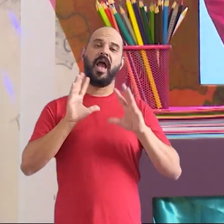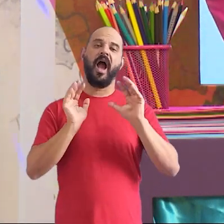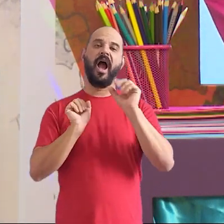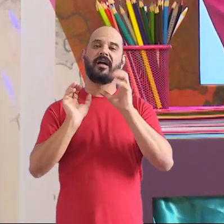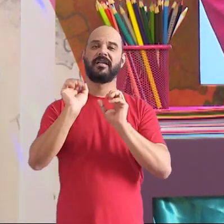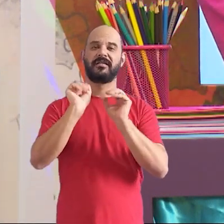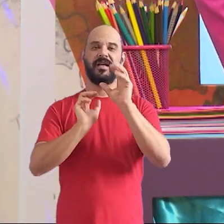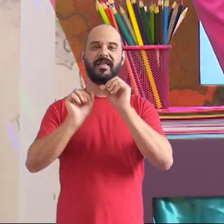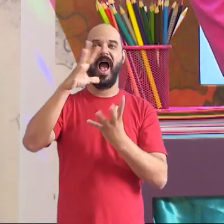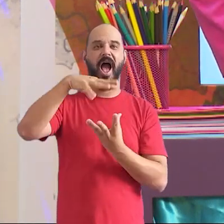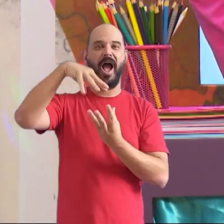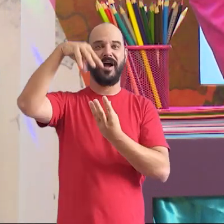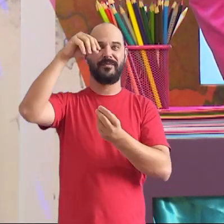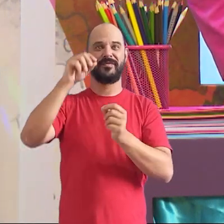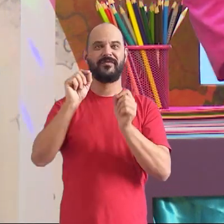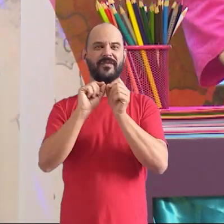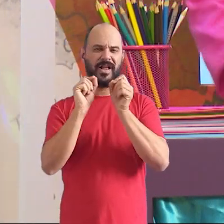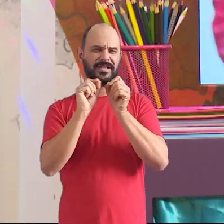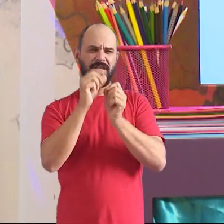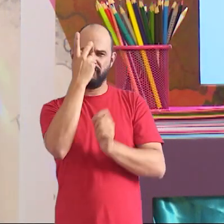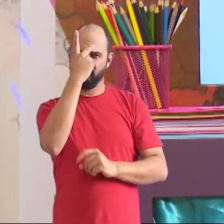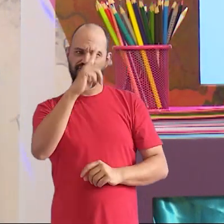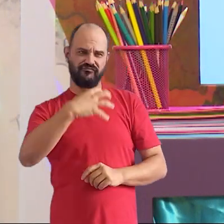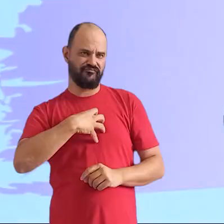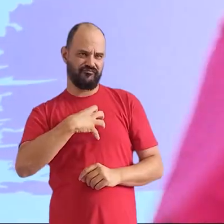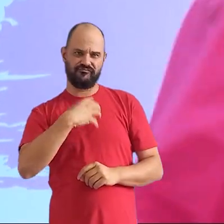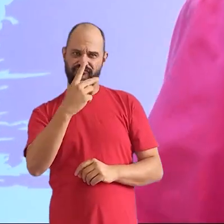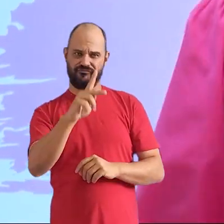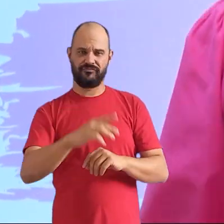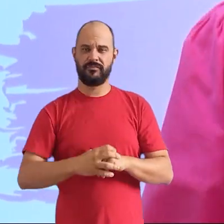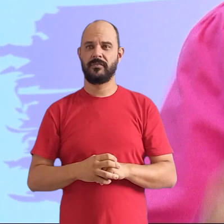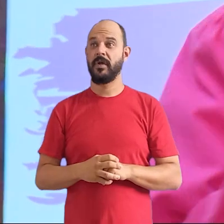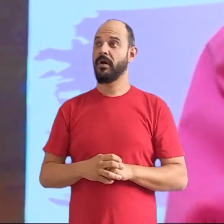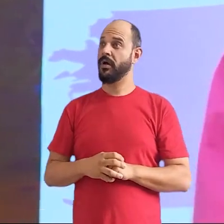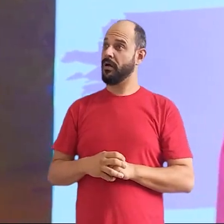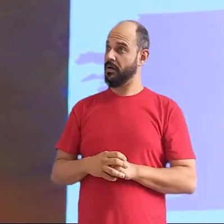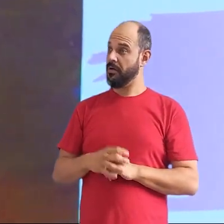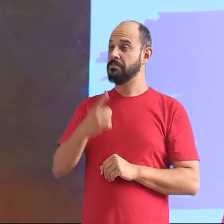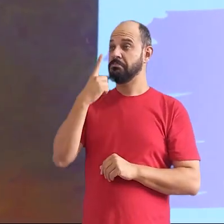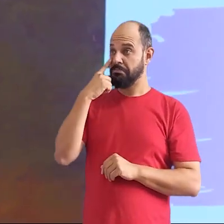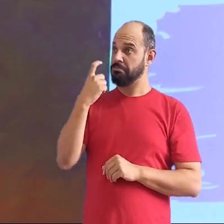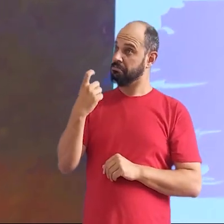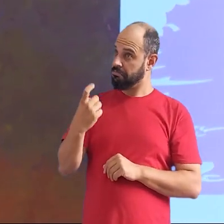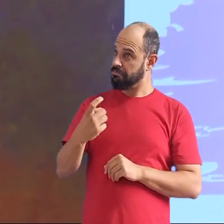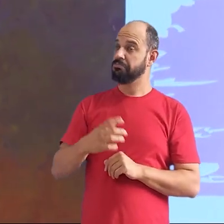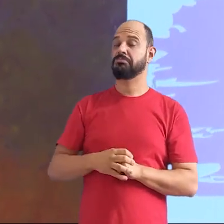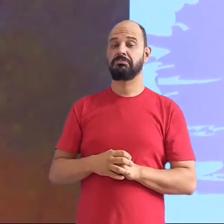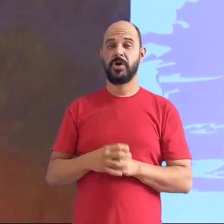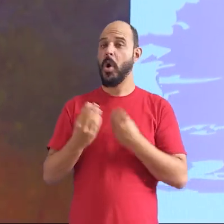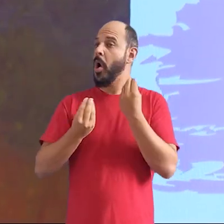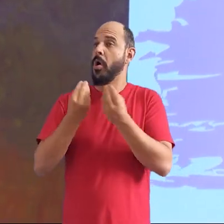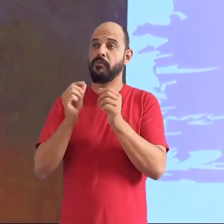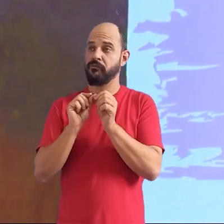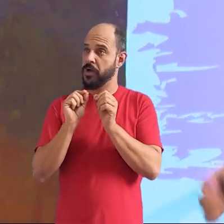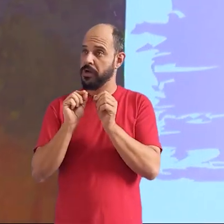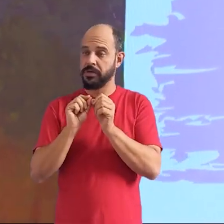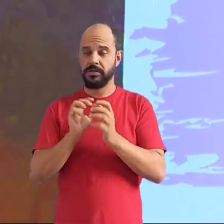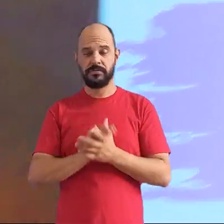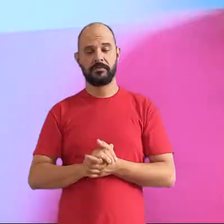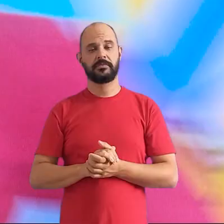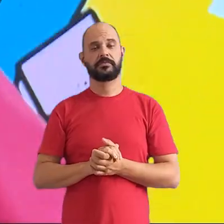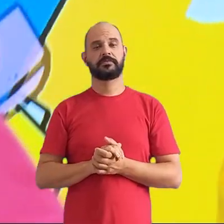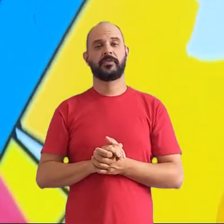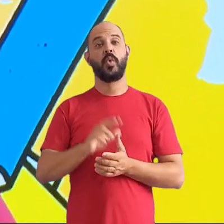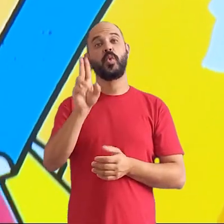de artesanato. É, tipo, faça você mesmo. Ah, aí já ficou mais interessante. E como